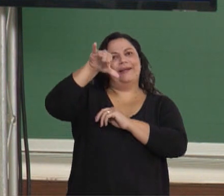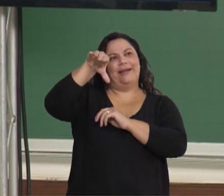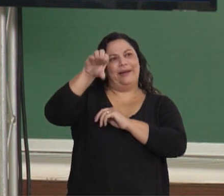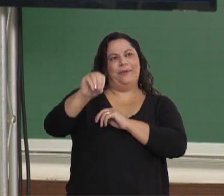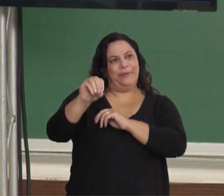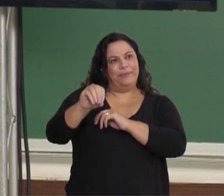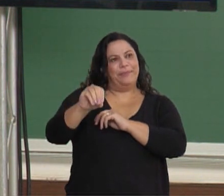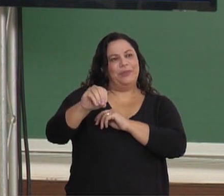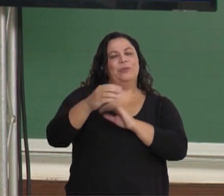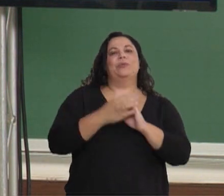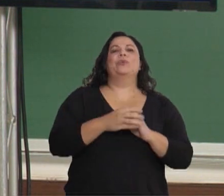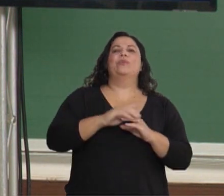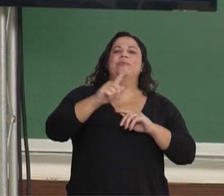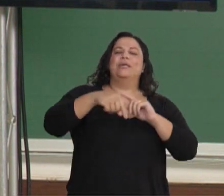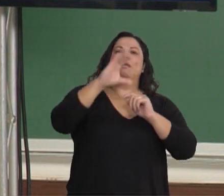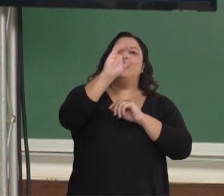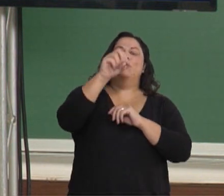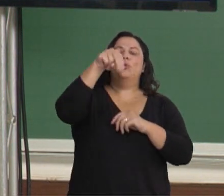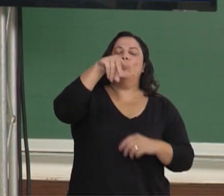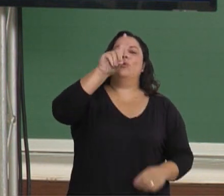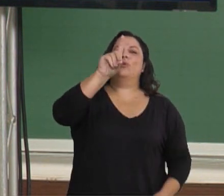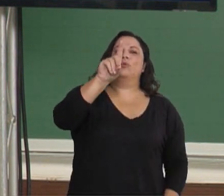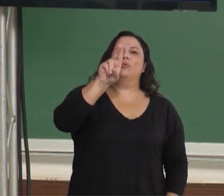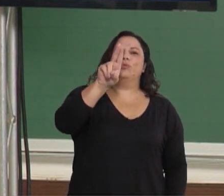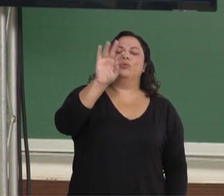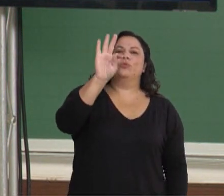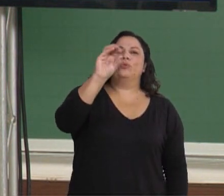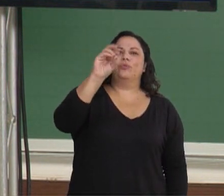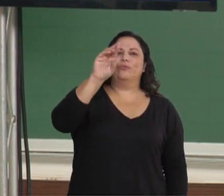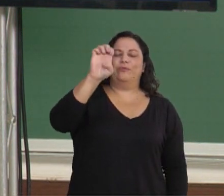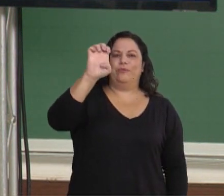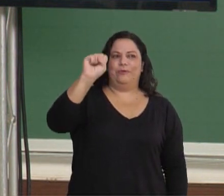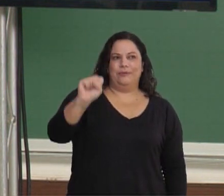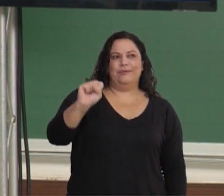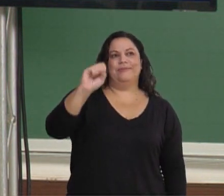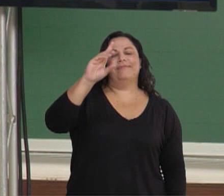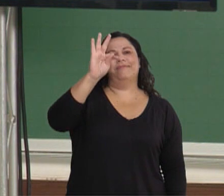nos vemos então na nossa próxima aula. Grande abraço a todos aí, bons estudos!